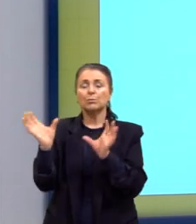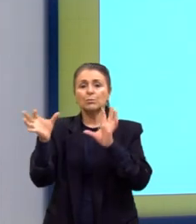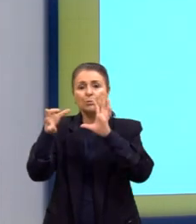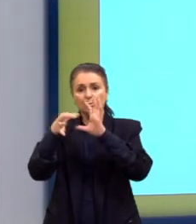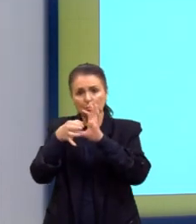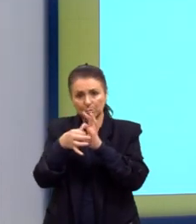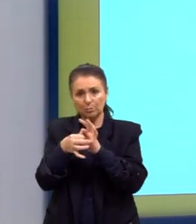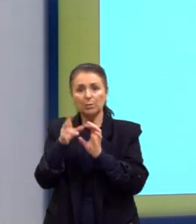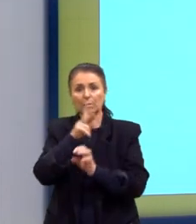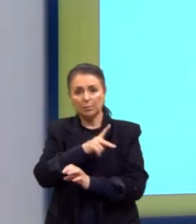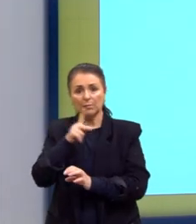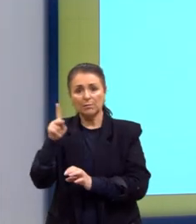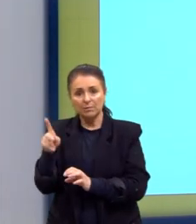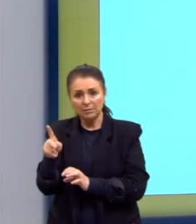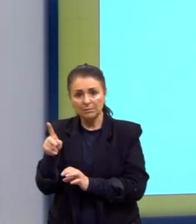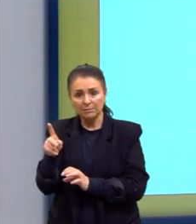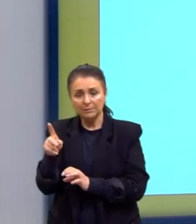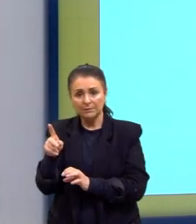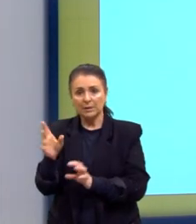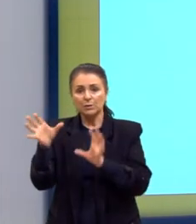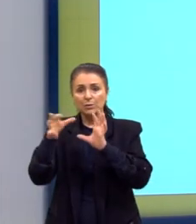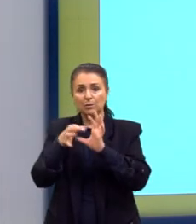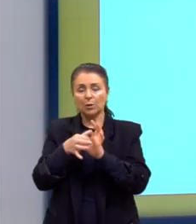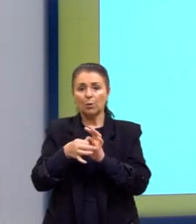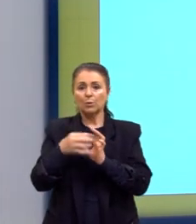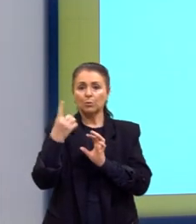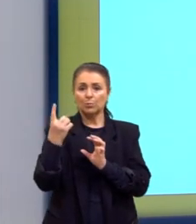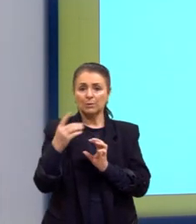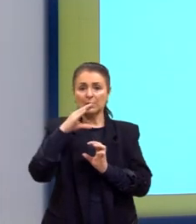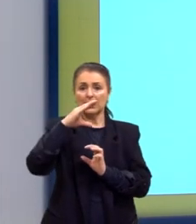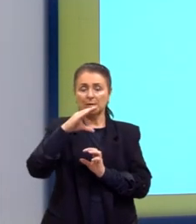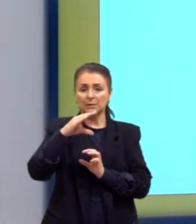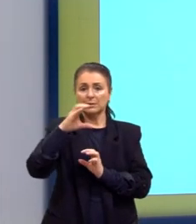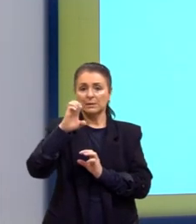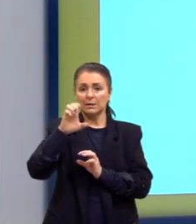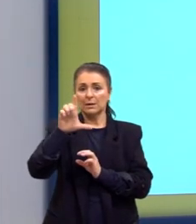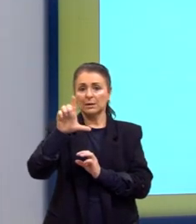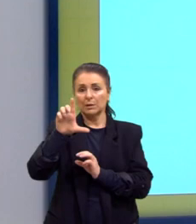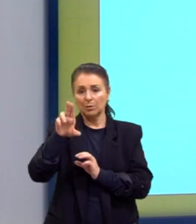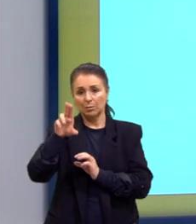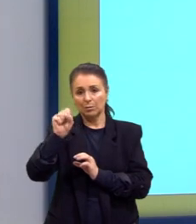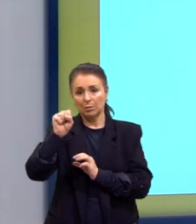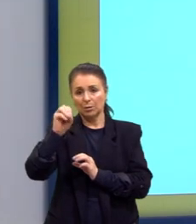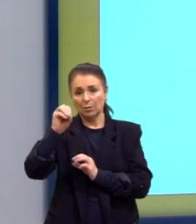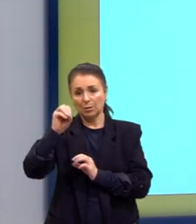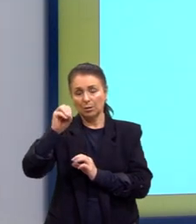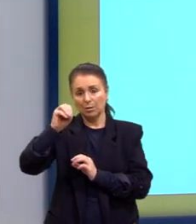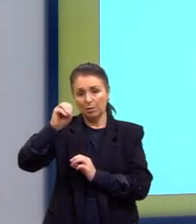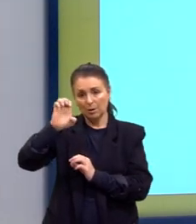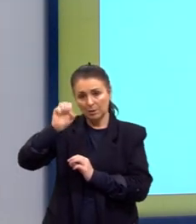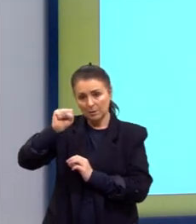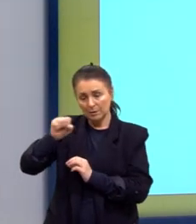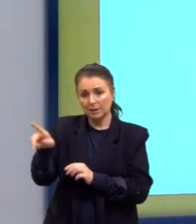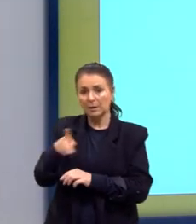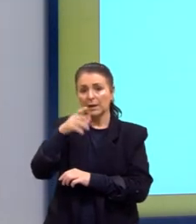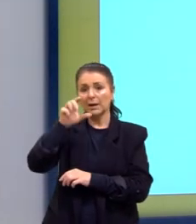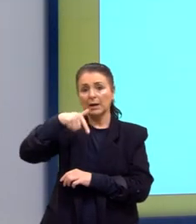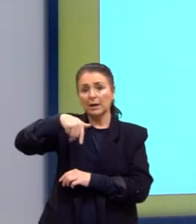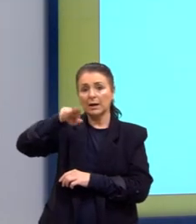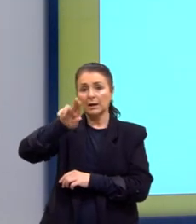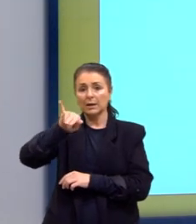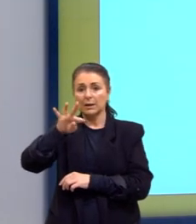junção de dois duas fontes né a celulose e aqui tô usando combinando esses dois polissacarídeos